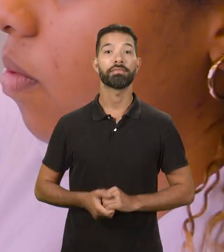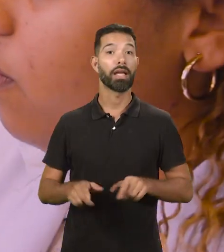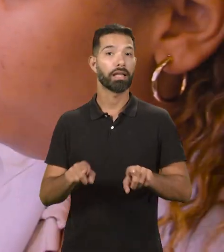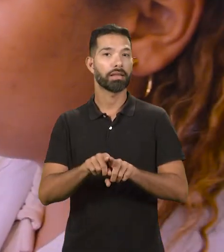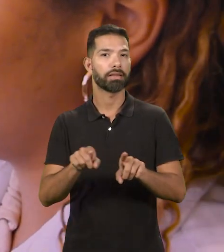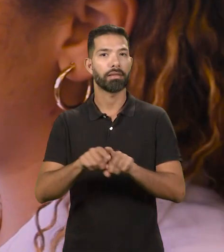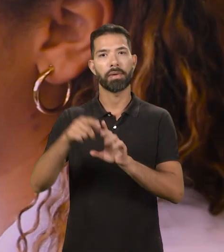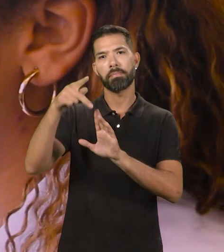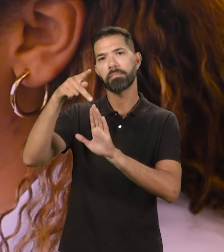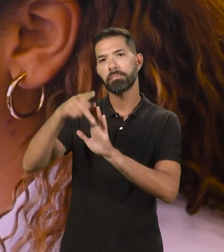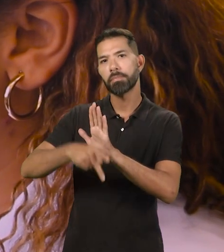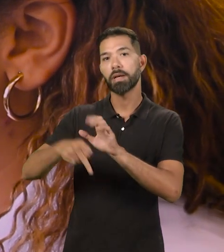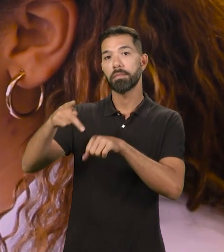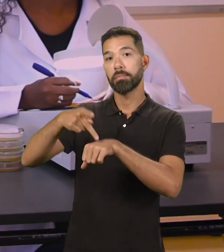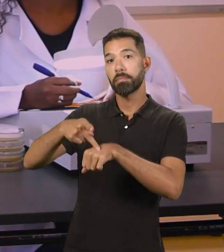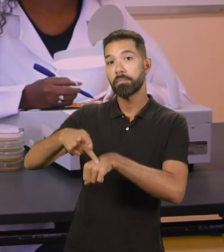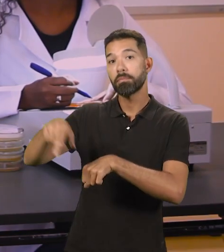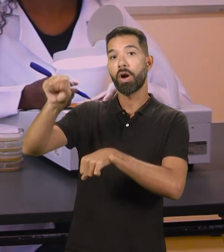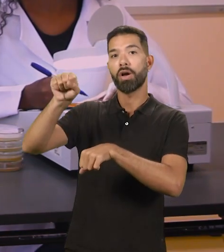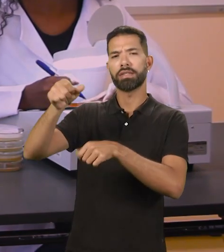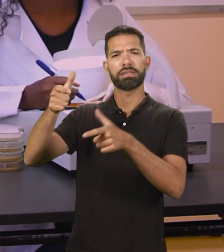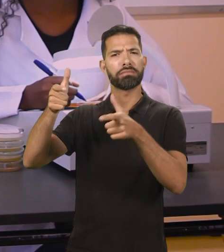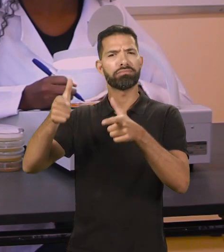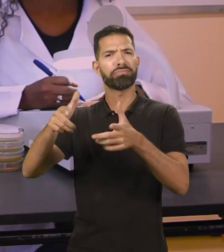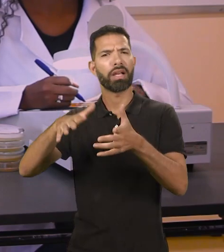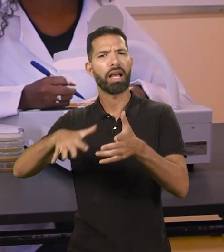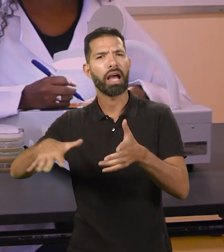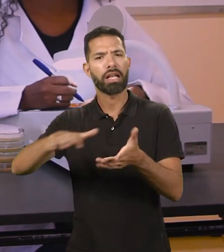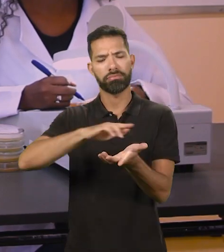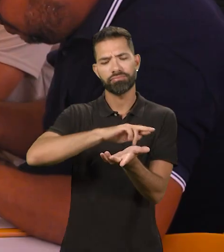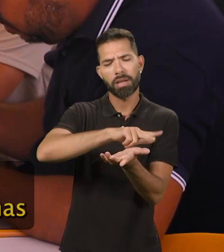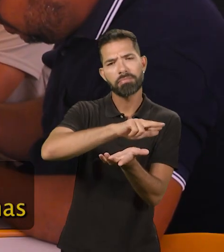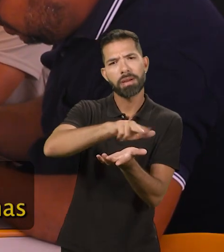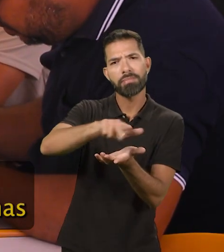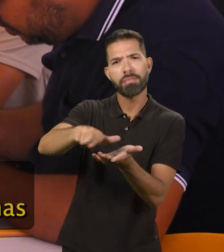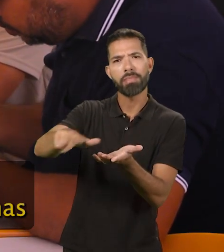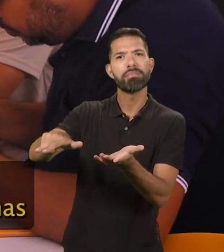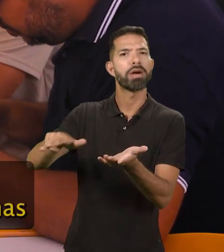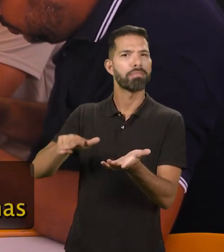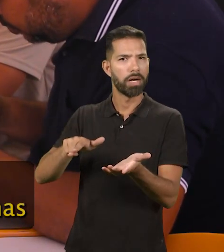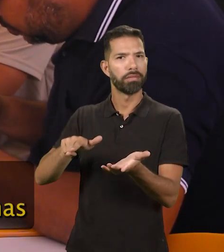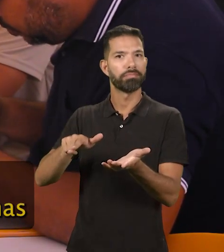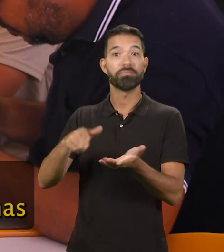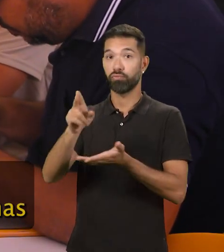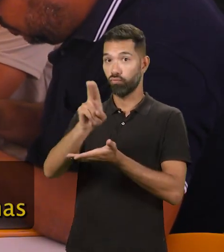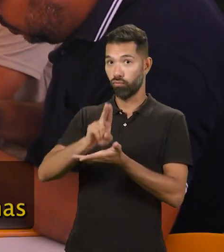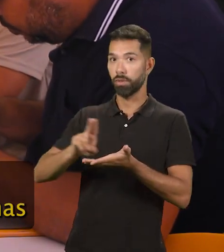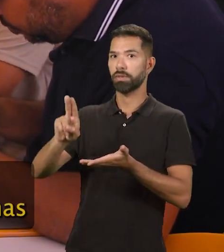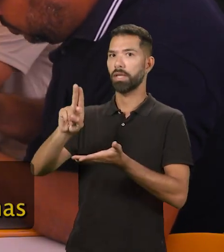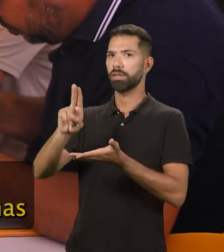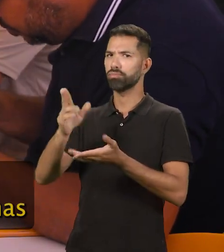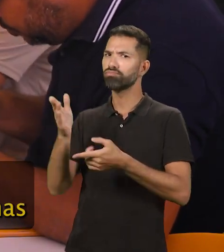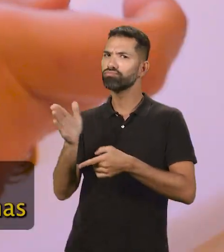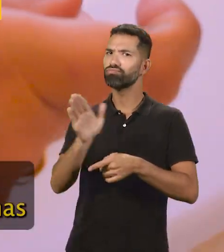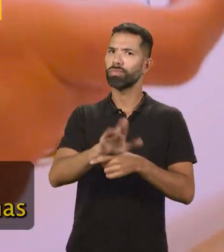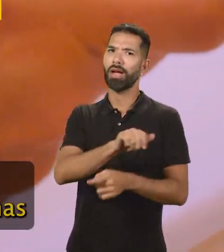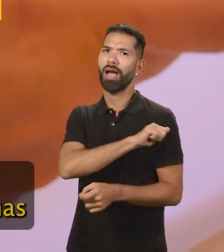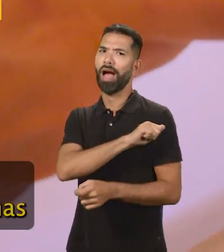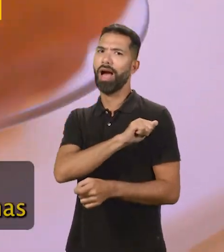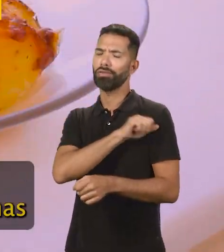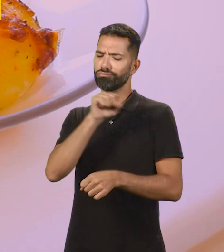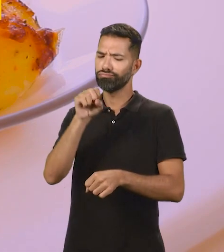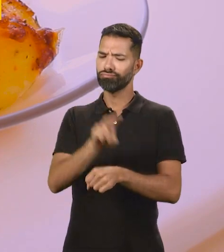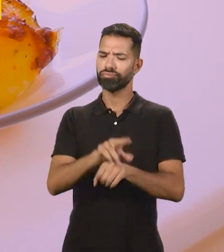Também há programas de pós-graduação em diversas áreas. A universidade apoia a permanência dos estudantes